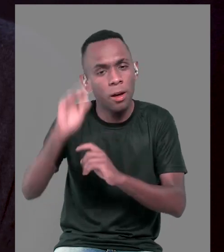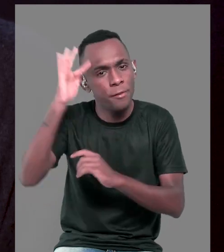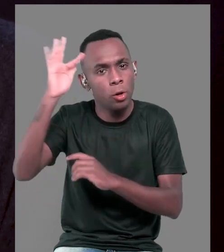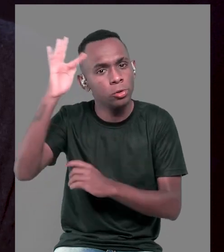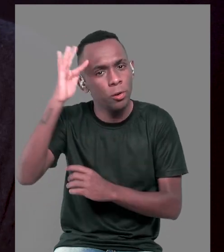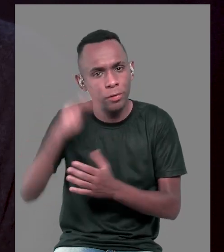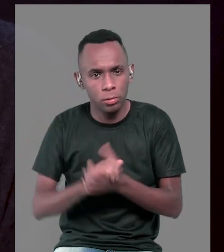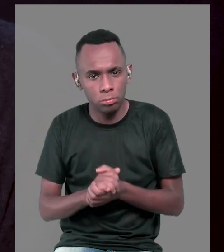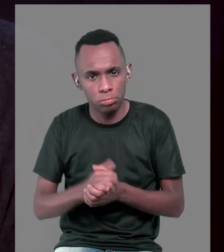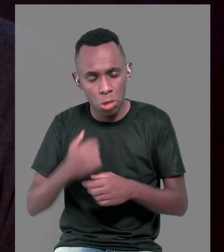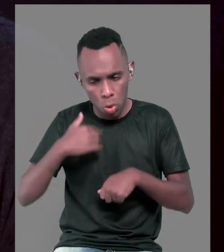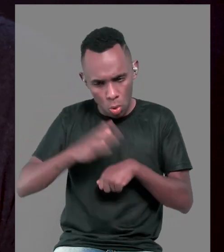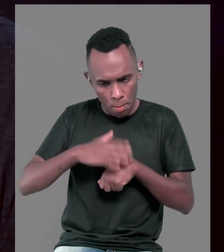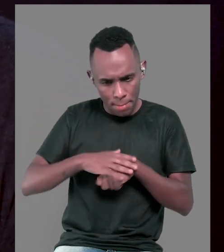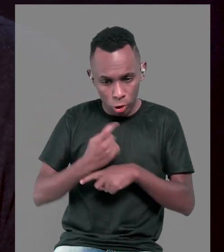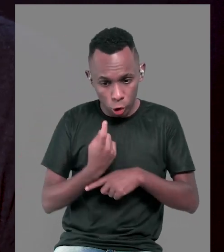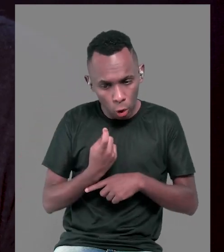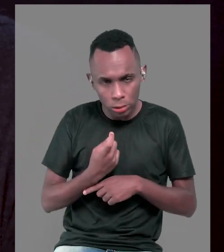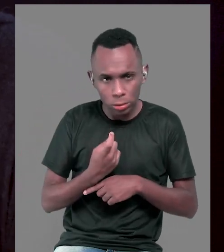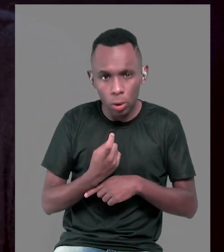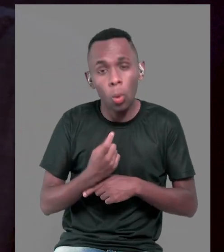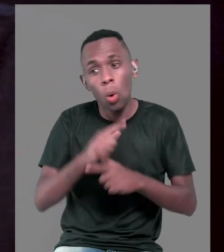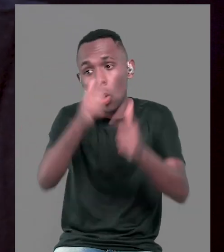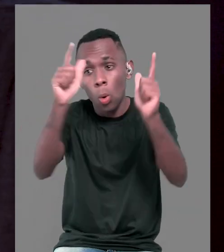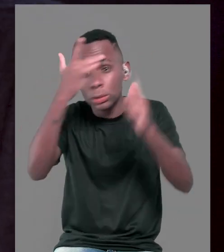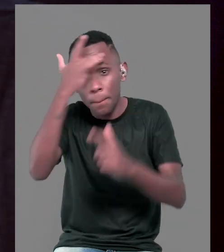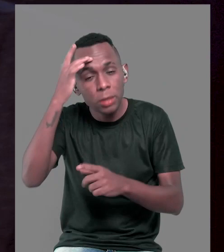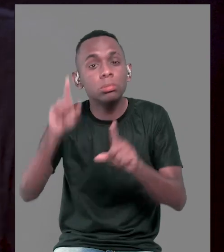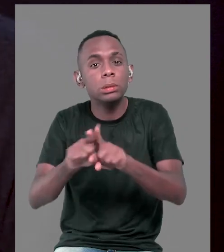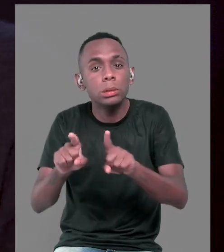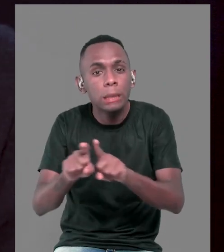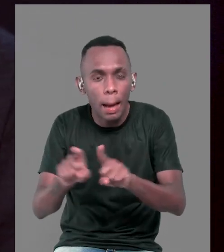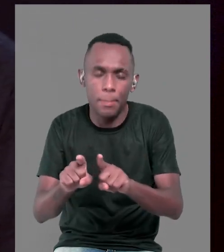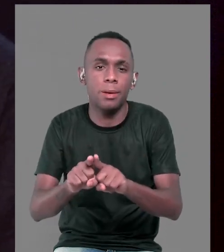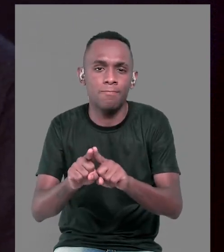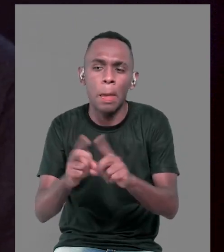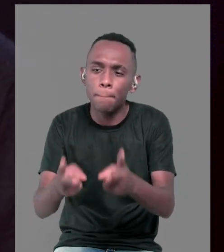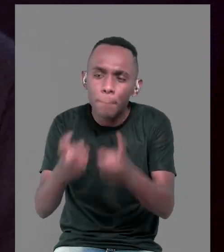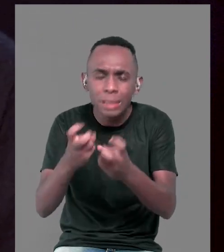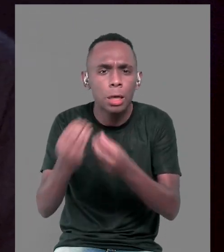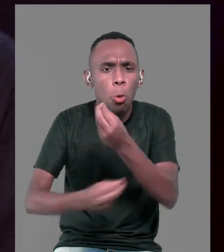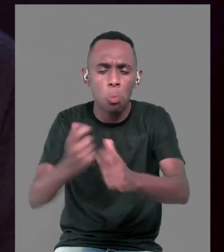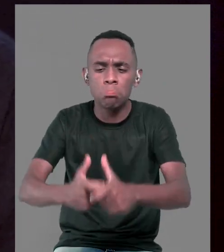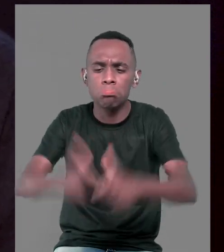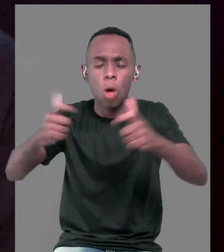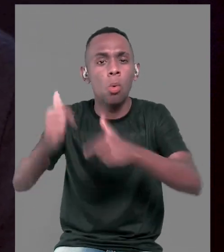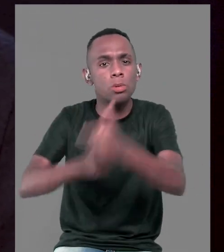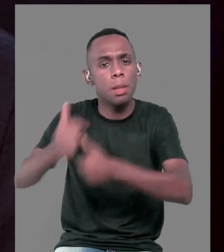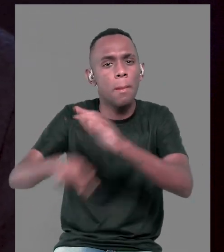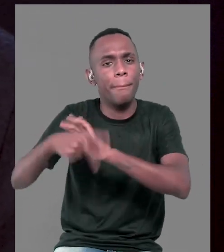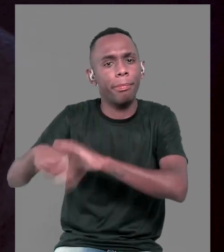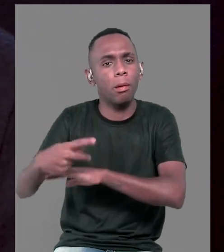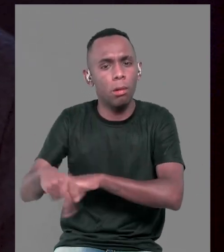Eu não digo isso sozinho, muitas outras pessoas vêm reconhecendo a magnitude do trabalho de Adalto